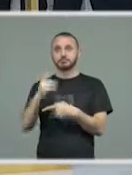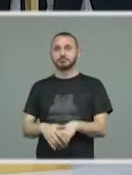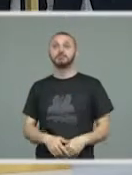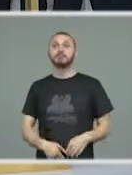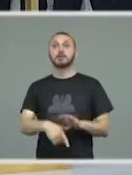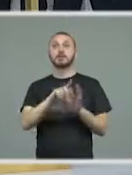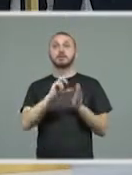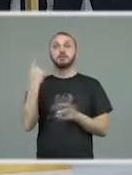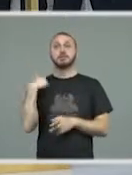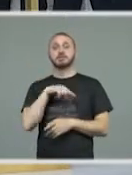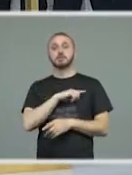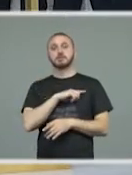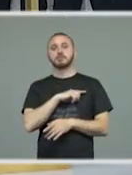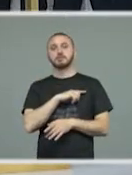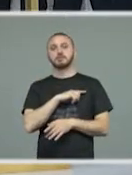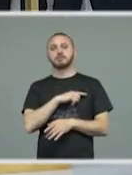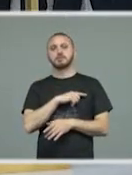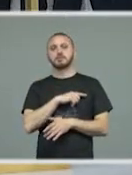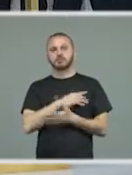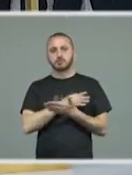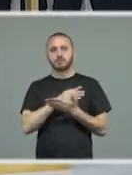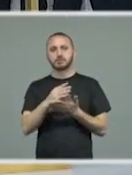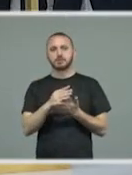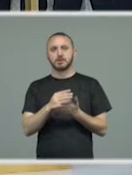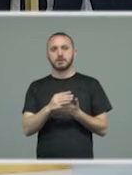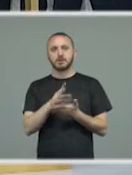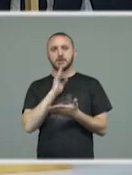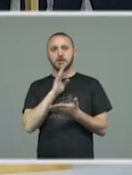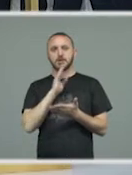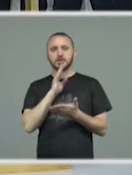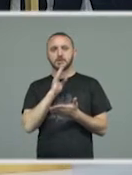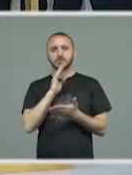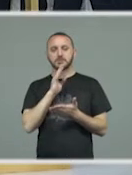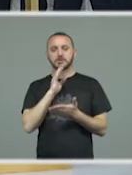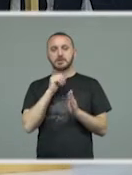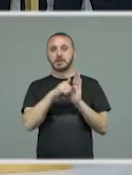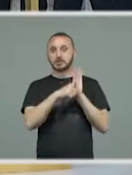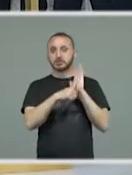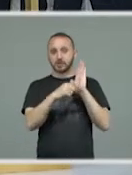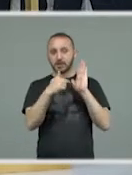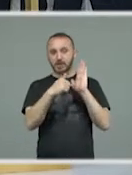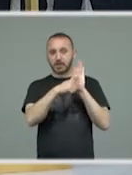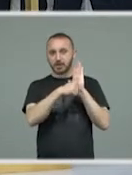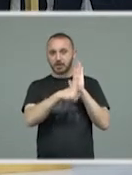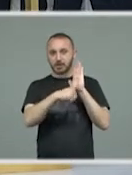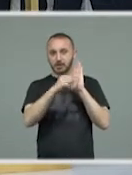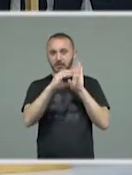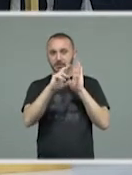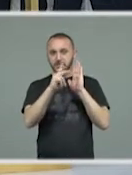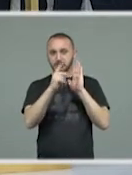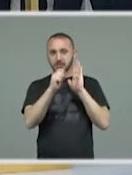antes de chegar às santas chagas, que foi revelado em 1909, a irmã Marta,